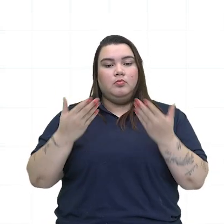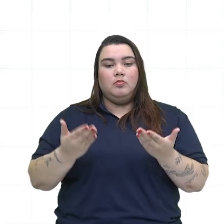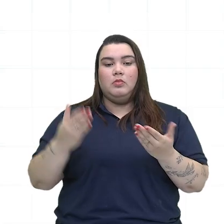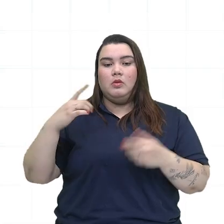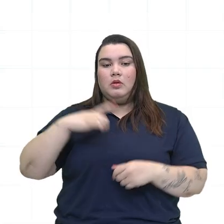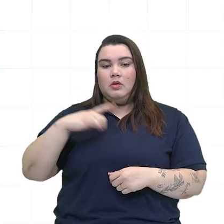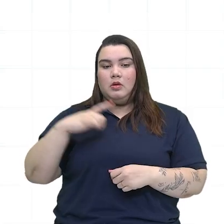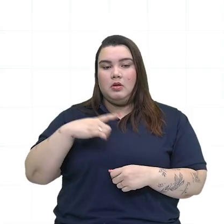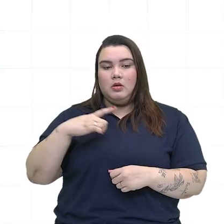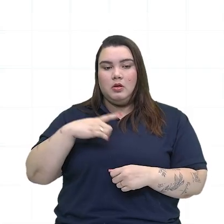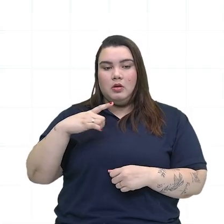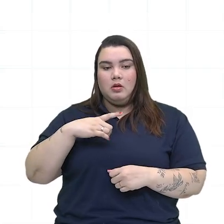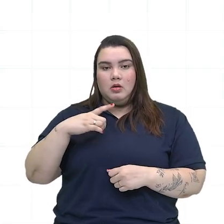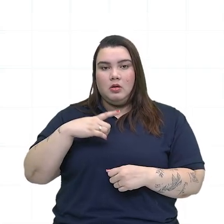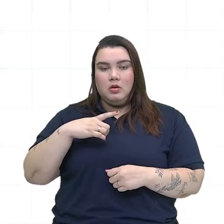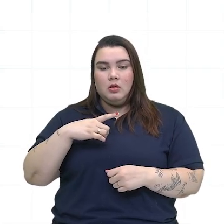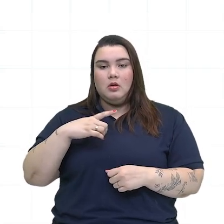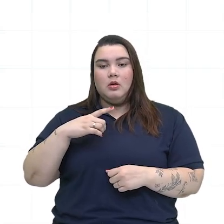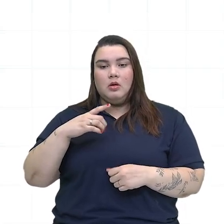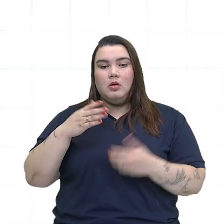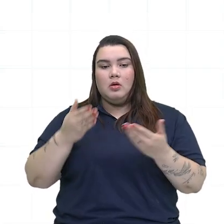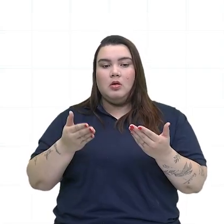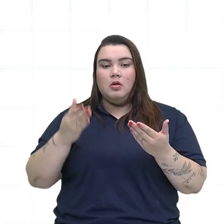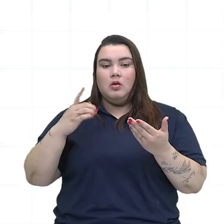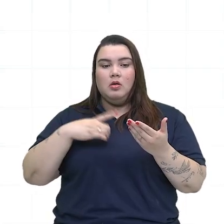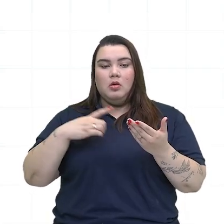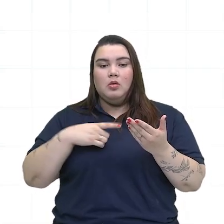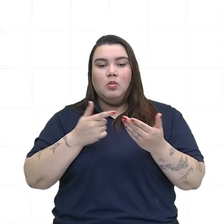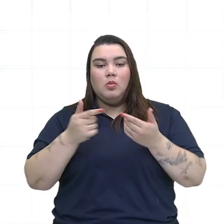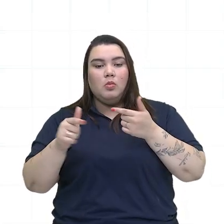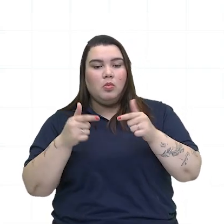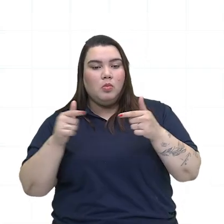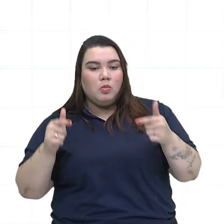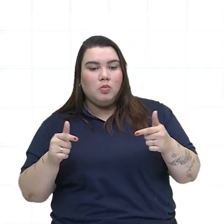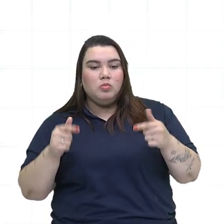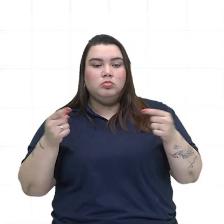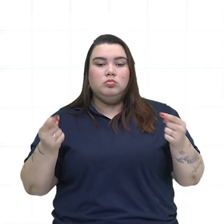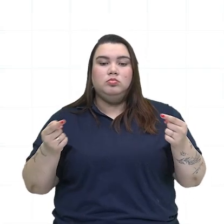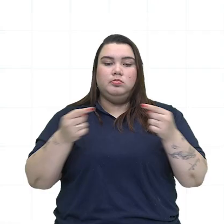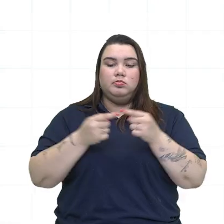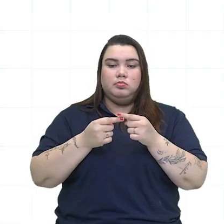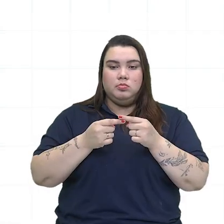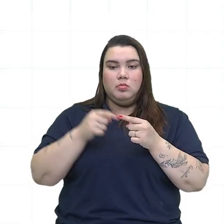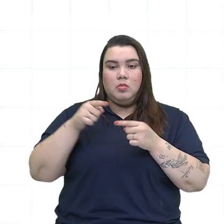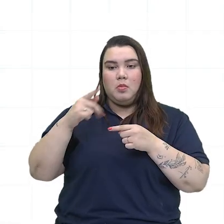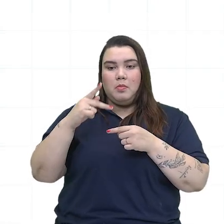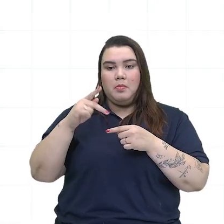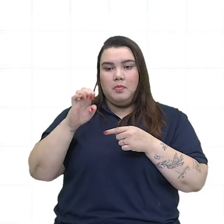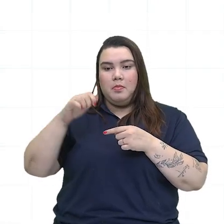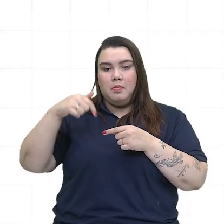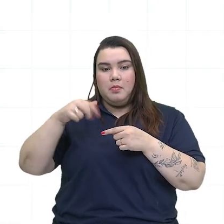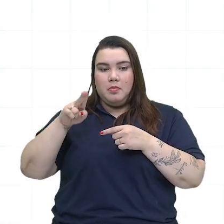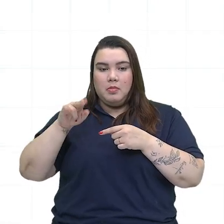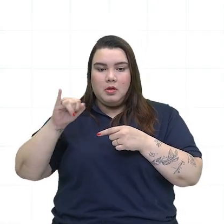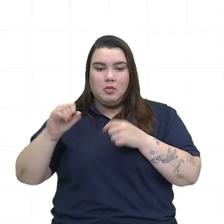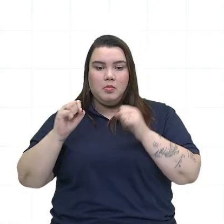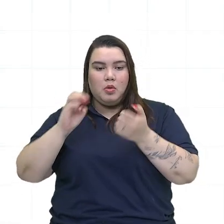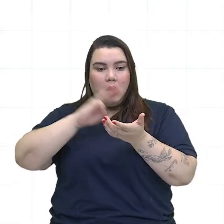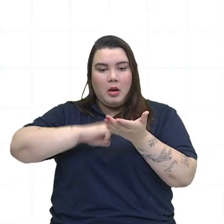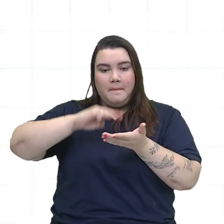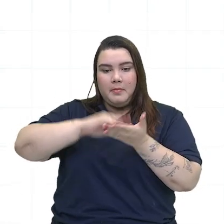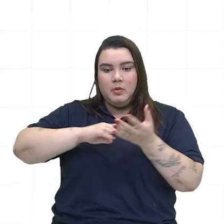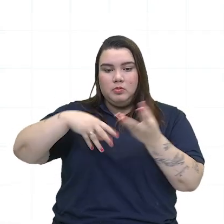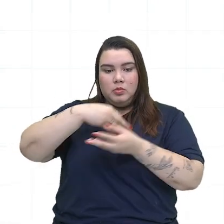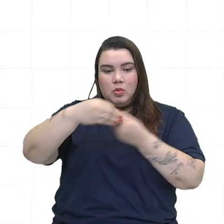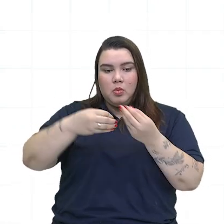Então, ainda além do pequi, né, nós temos outros ingredientes, né? O pequi, que apesar de ser amassado e incorporado